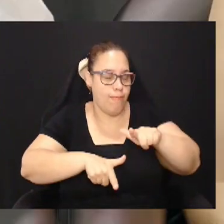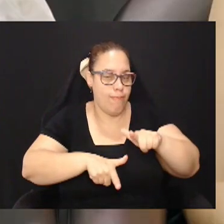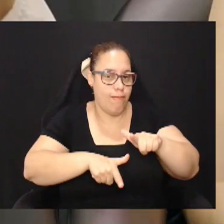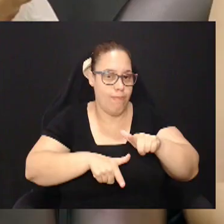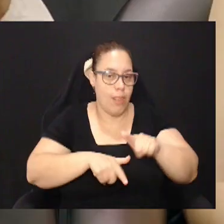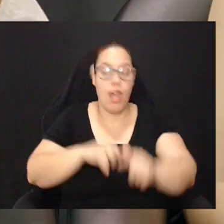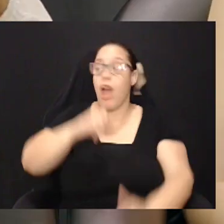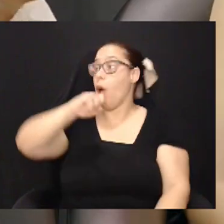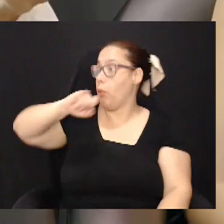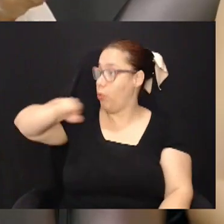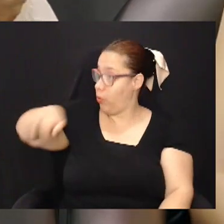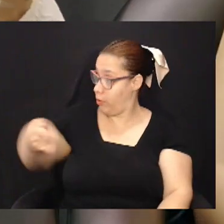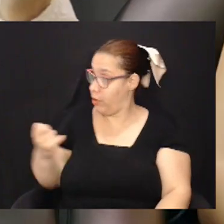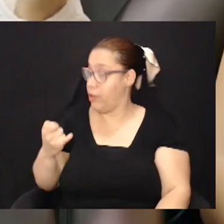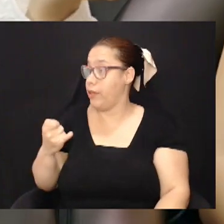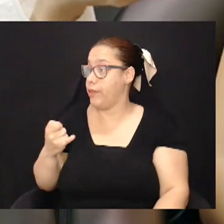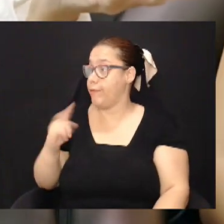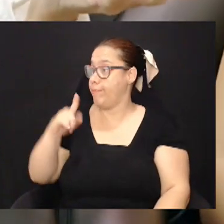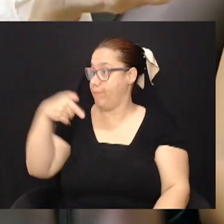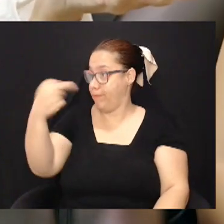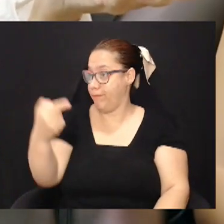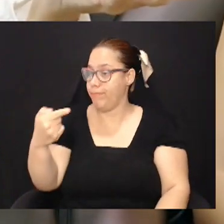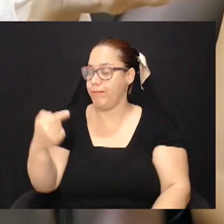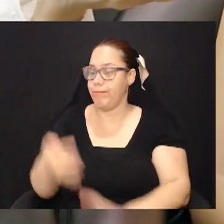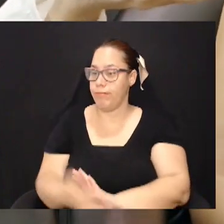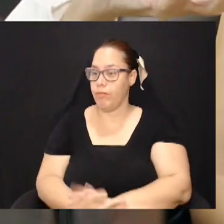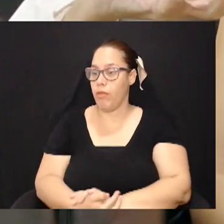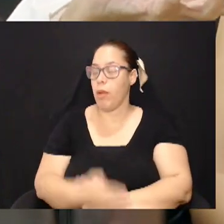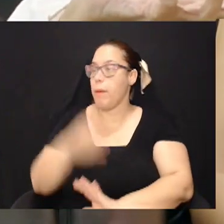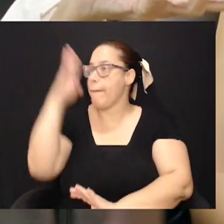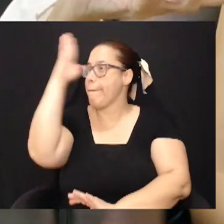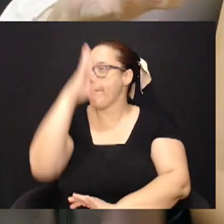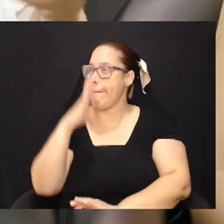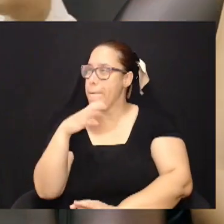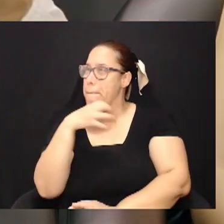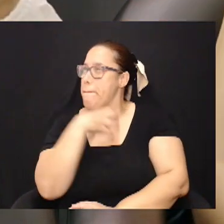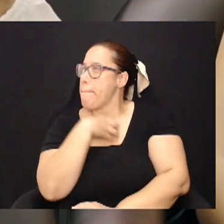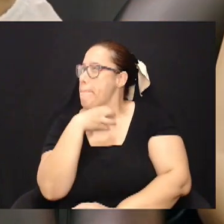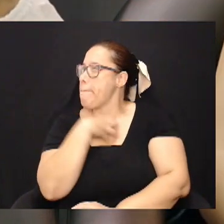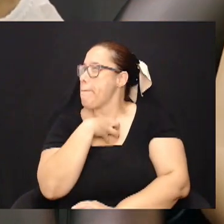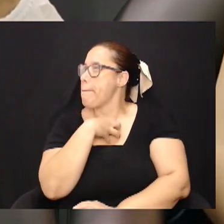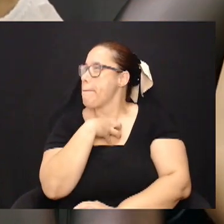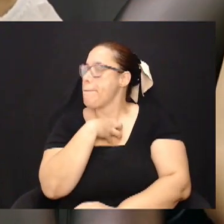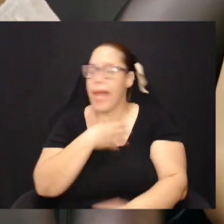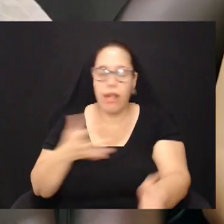né? Além dessa questão, né, que o brasileiro ele tem muito estimulado essa